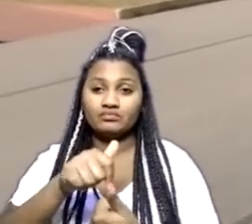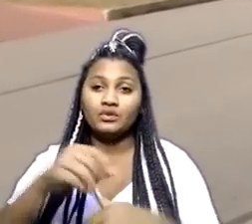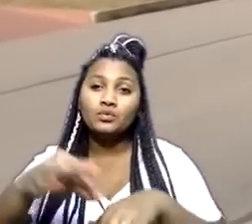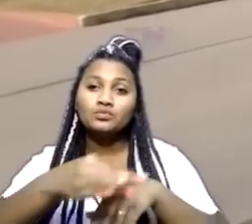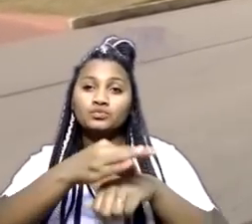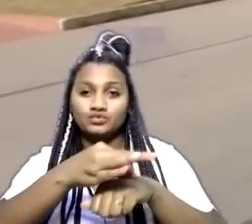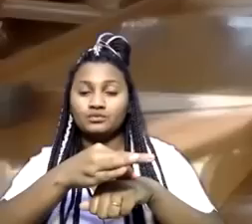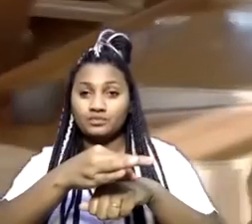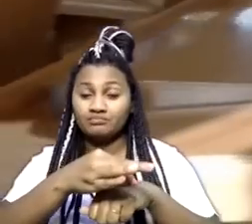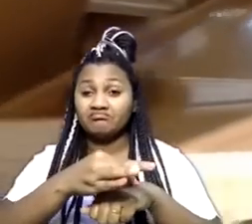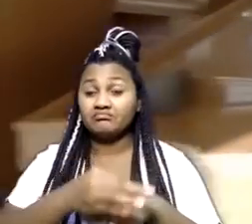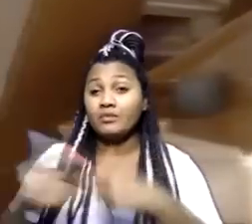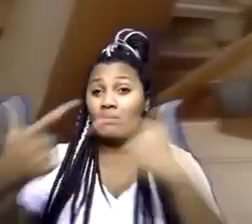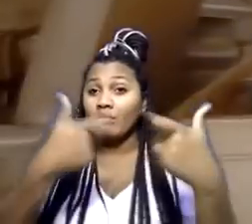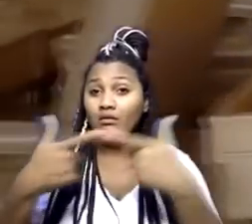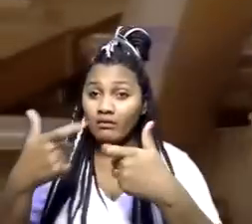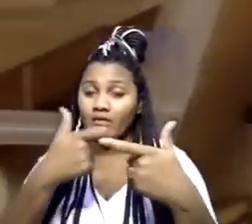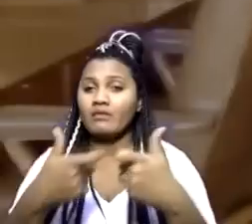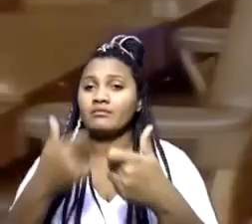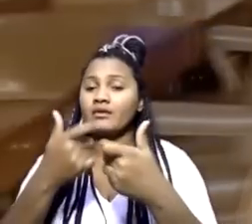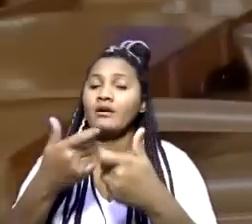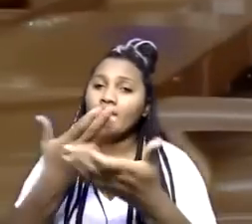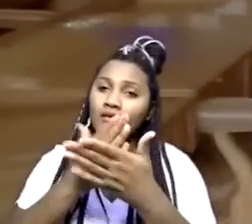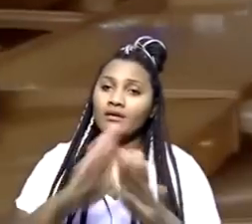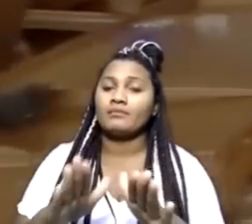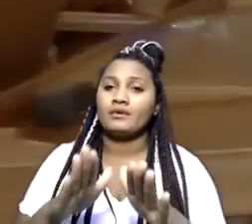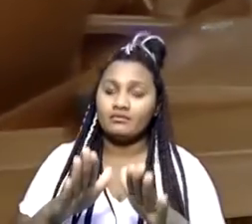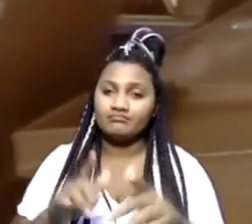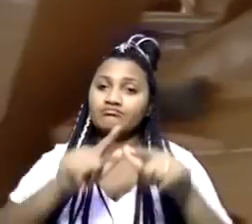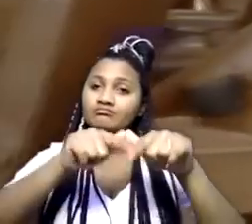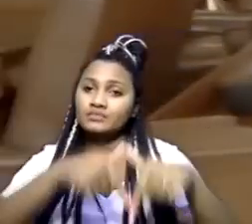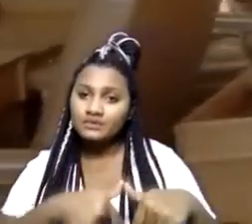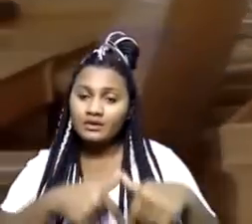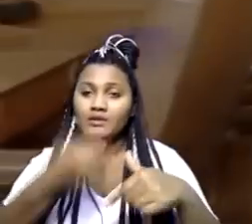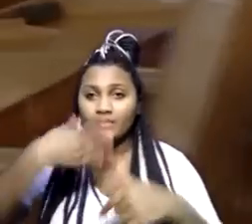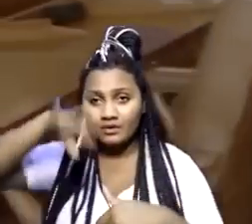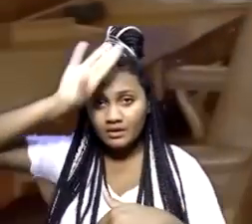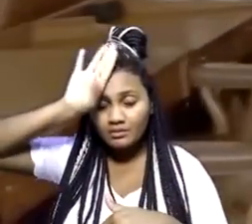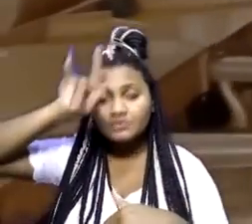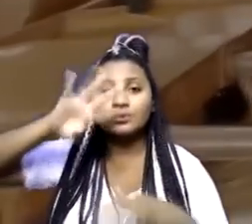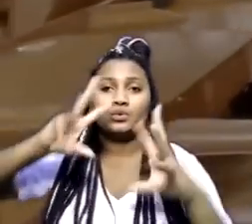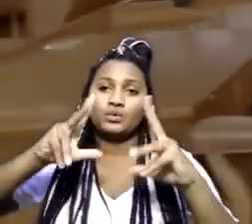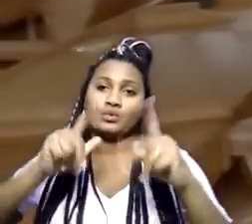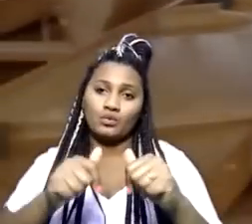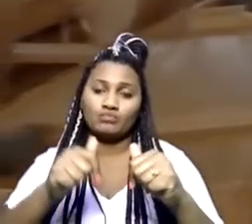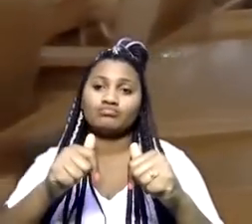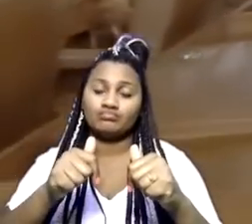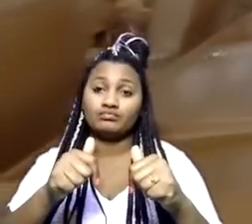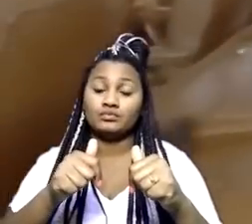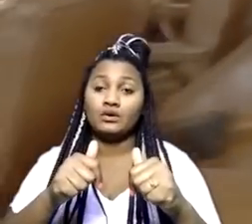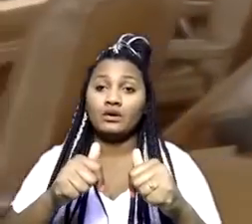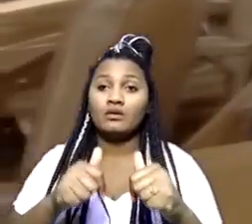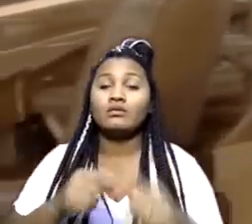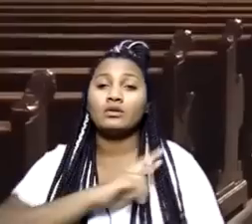A guerra será resolvida com um acordo entre Israel, os árabes e o resto do mundo. As diferenças religiosas serão